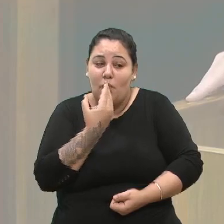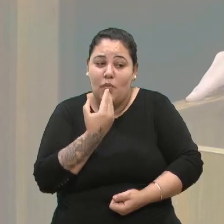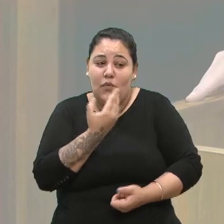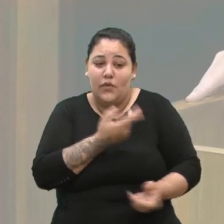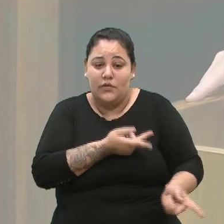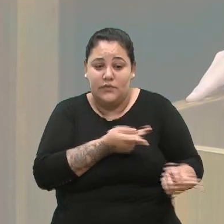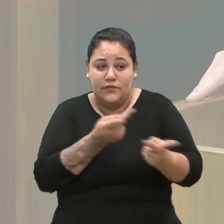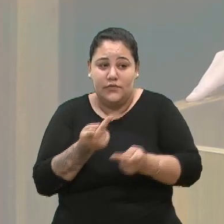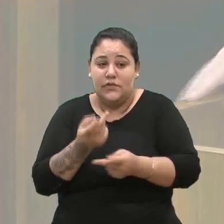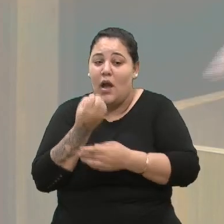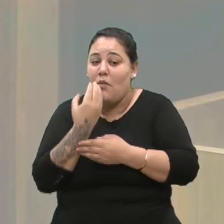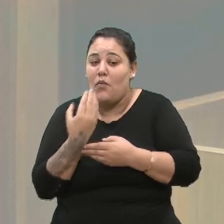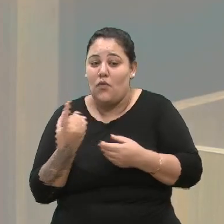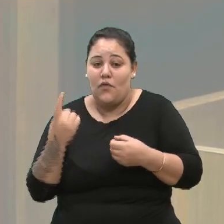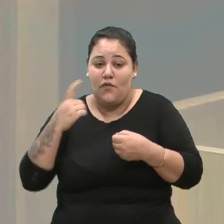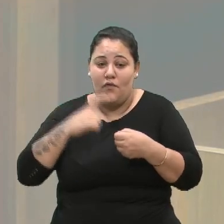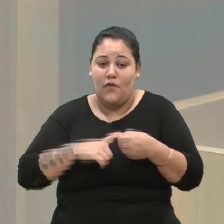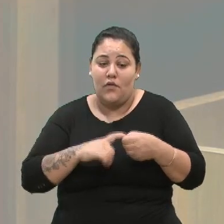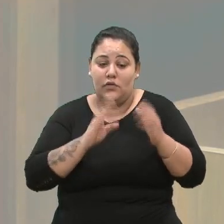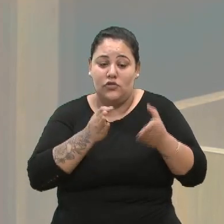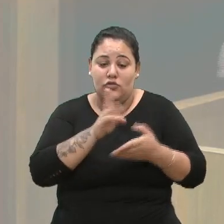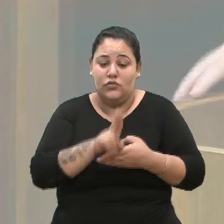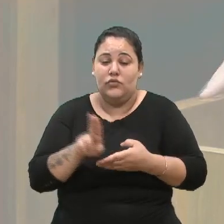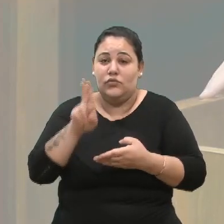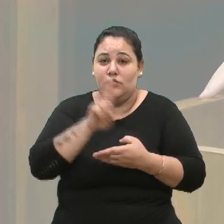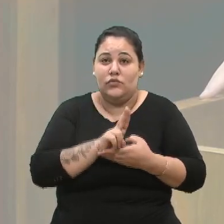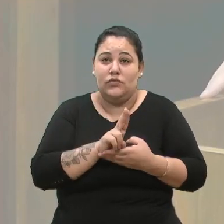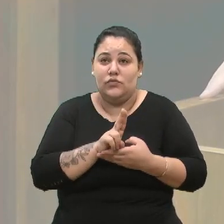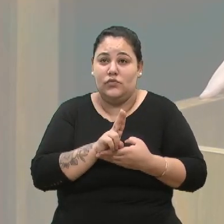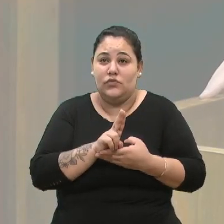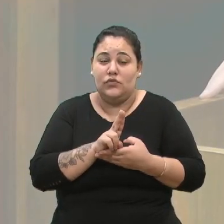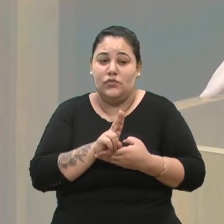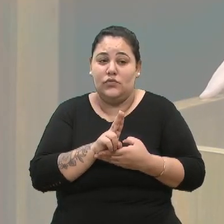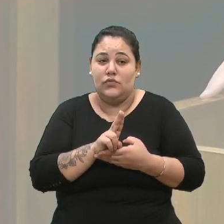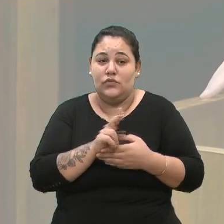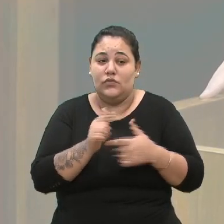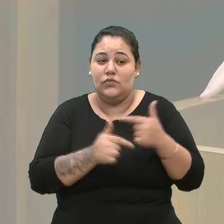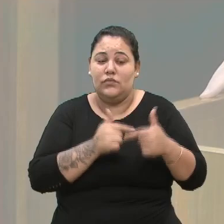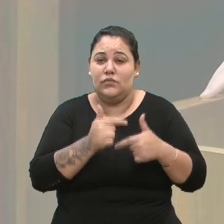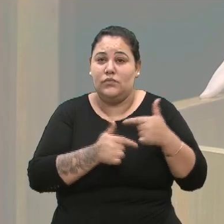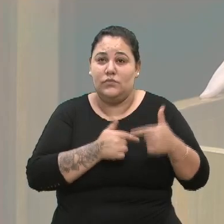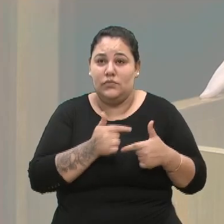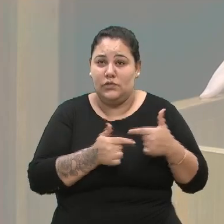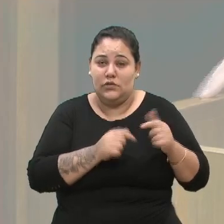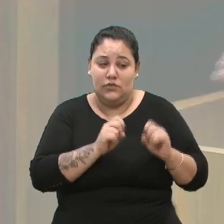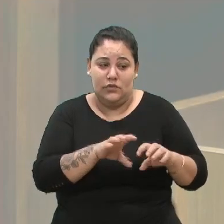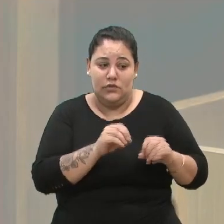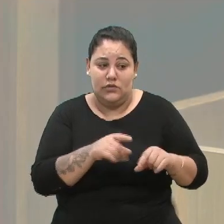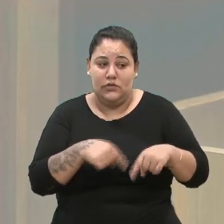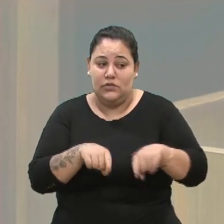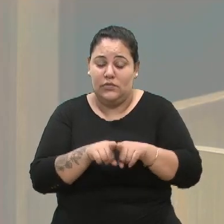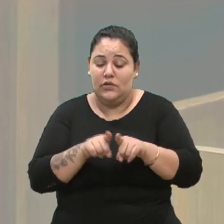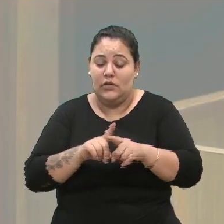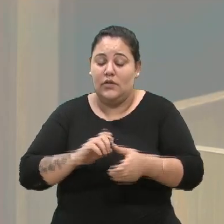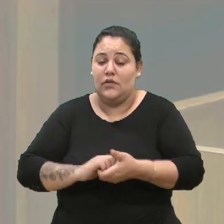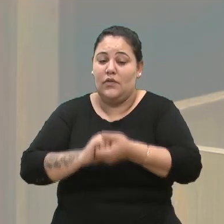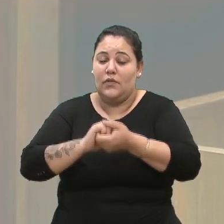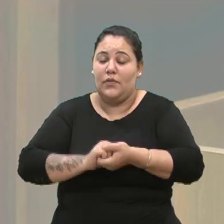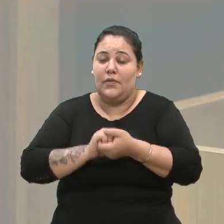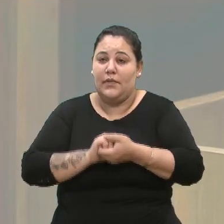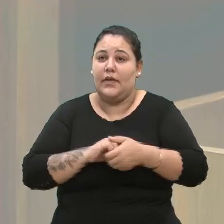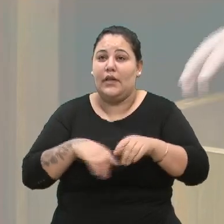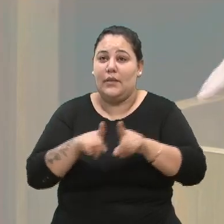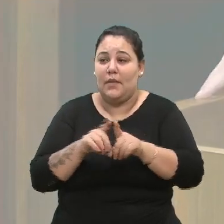né, já que ocupou o cargo de secretário da Habitação, e lhe cumprimentar pelo